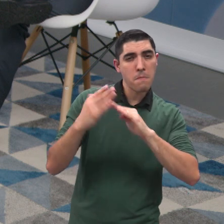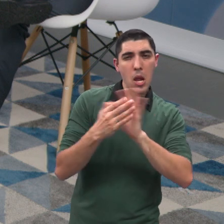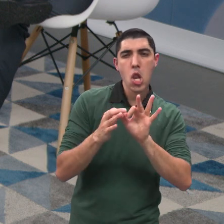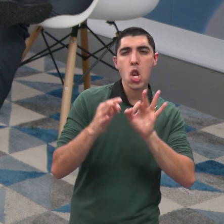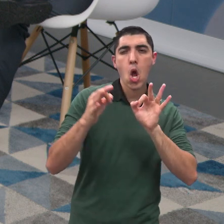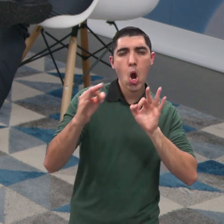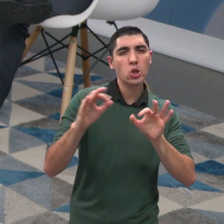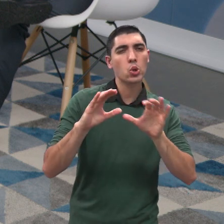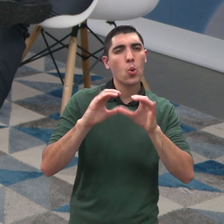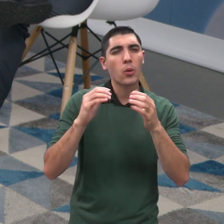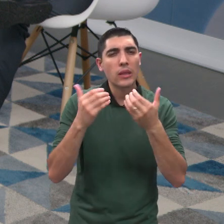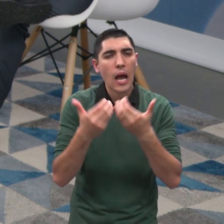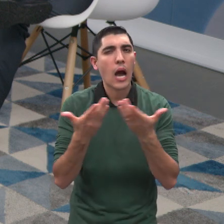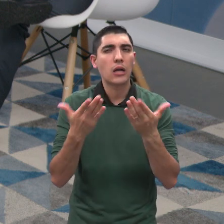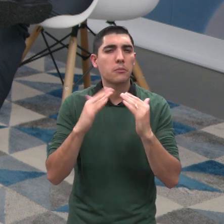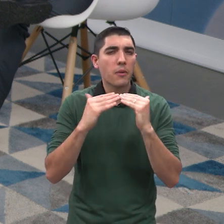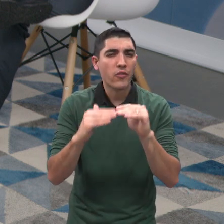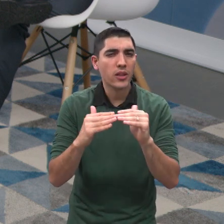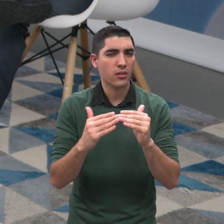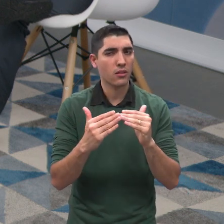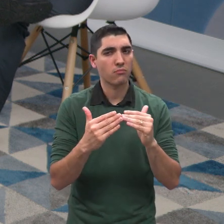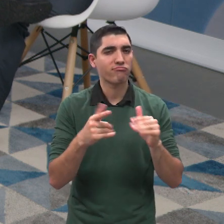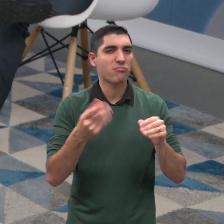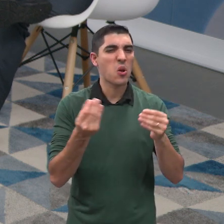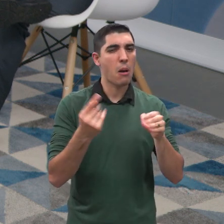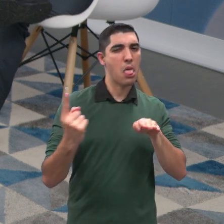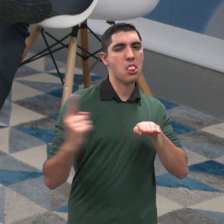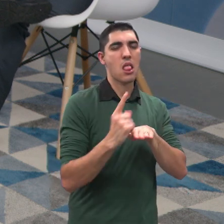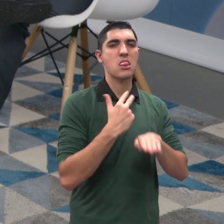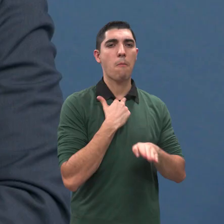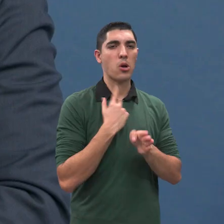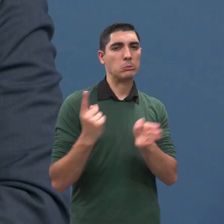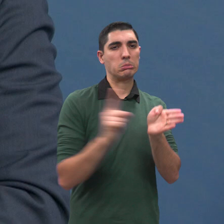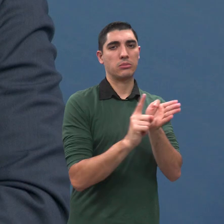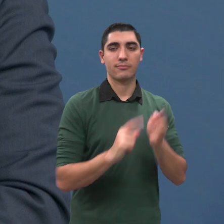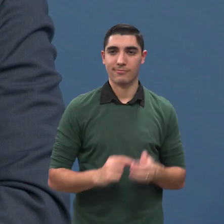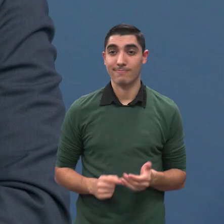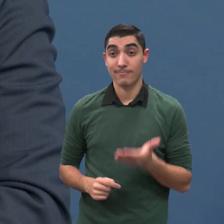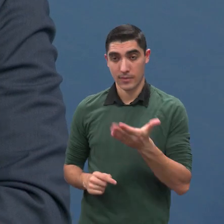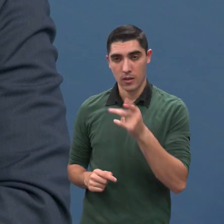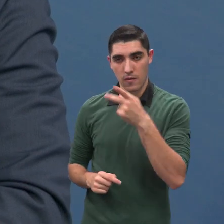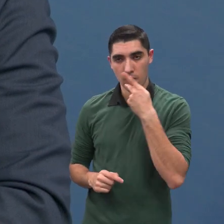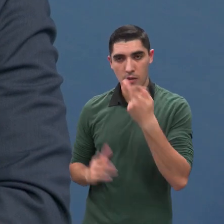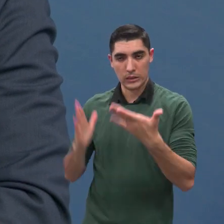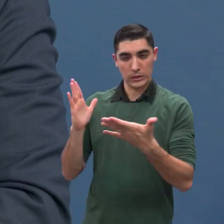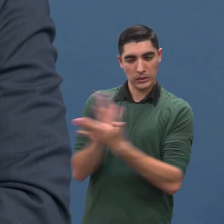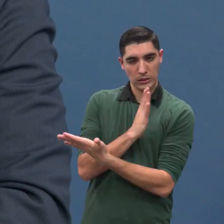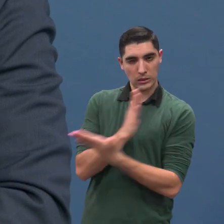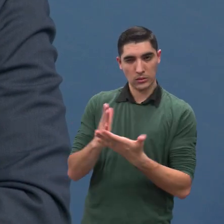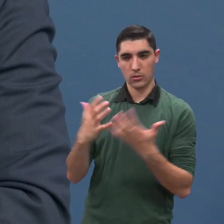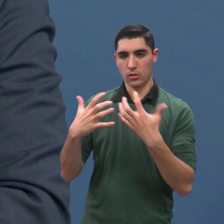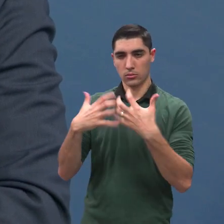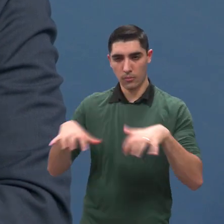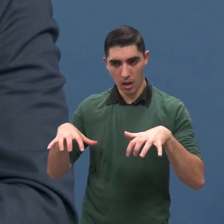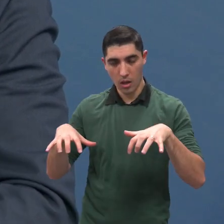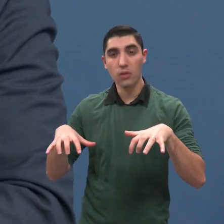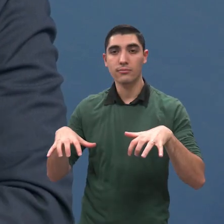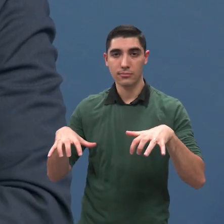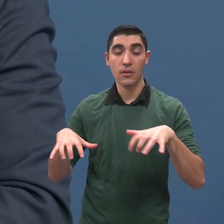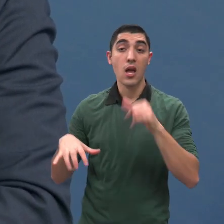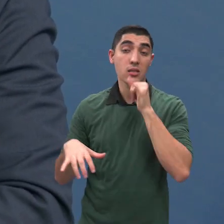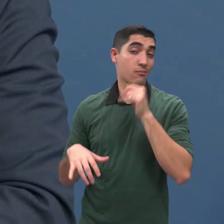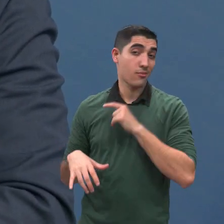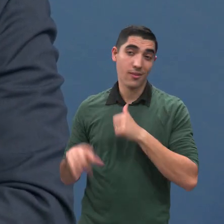em comunidades. Isso, então, essa segregação, a gente pode falar,